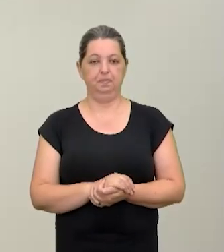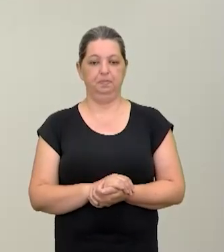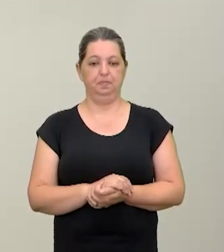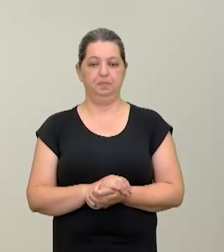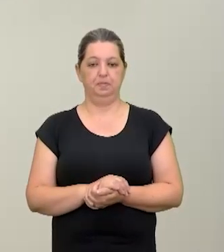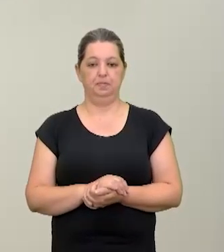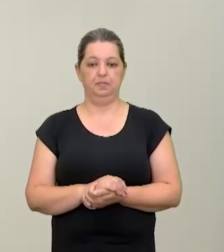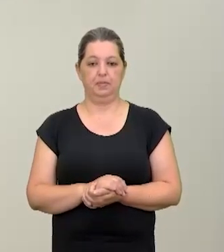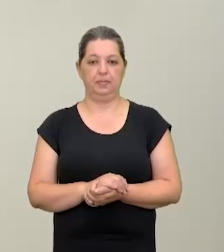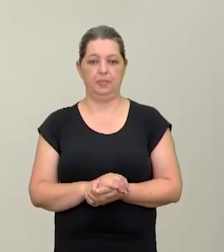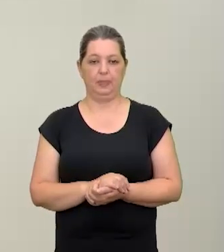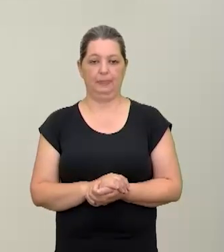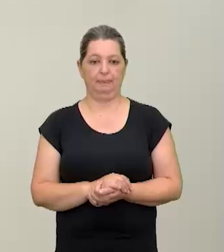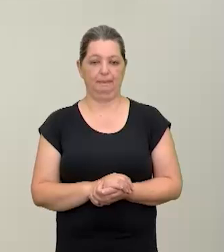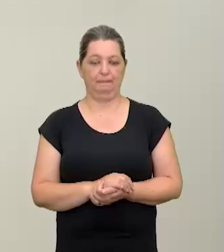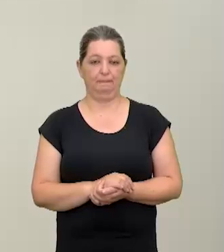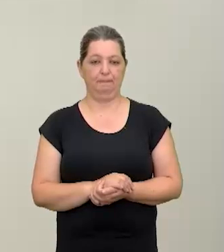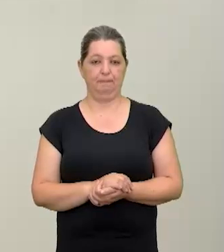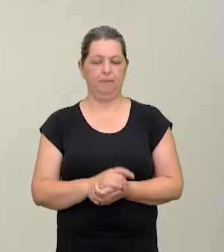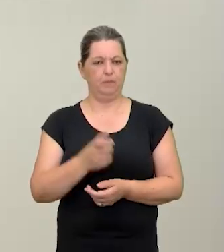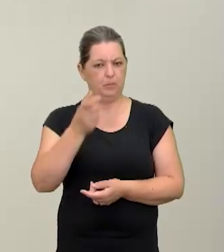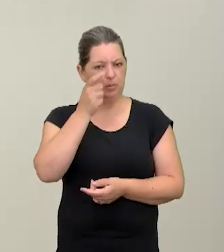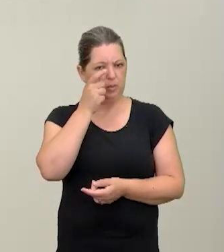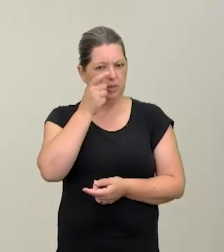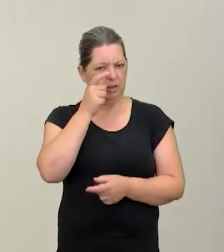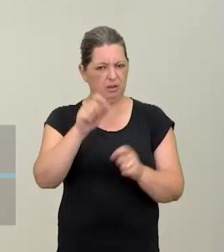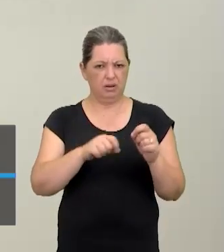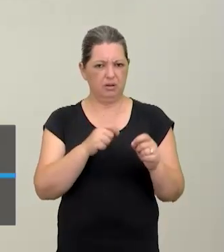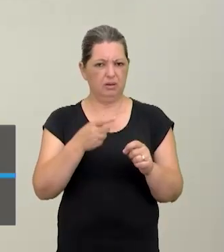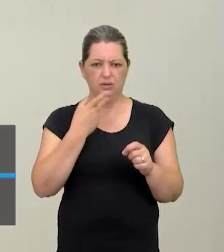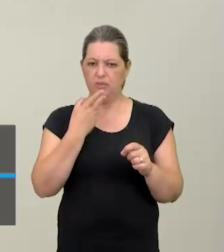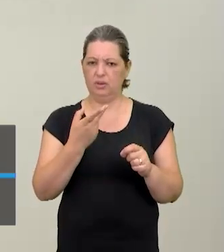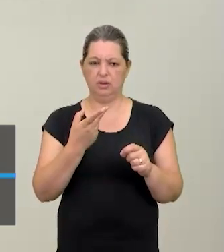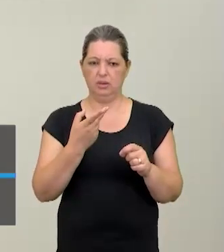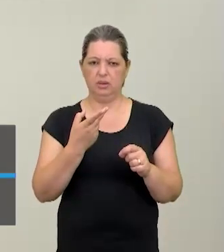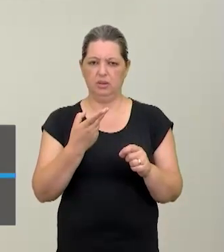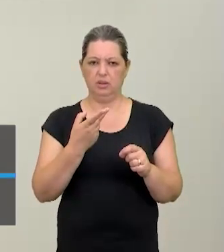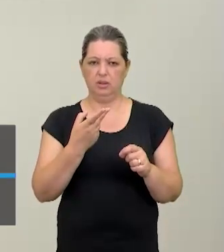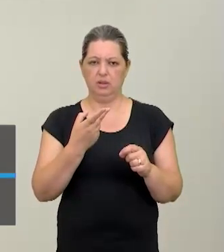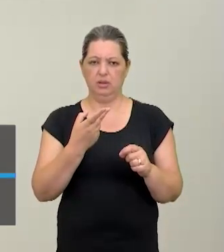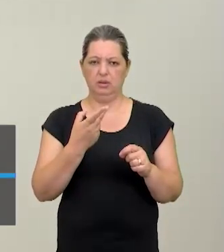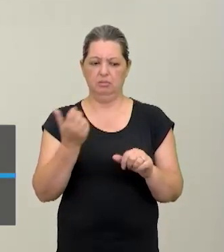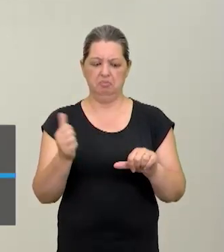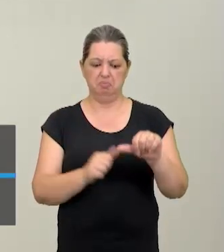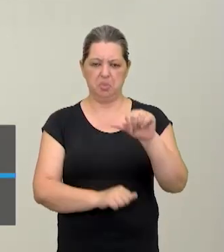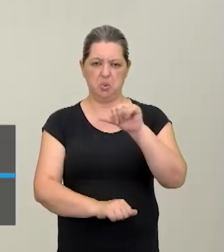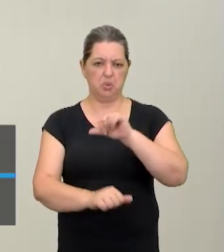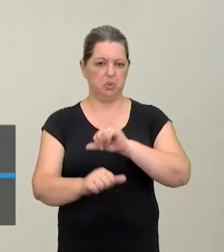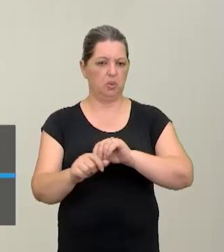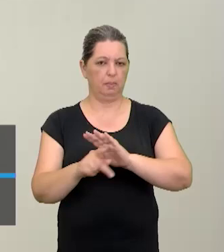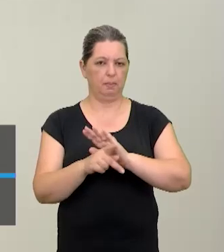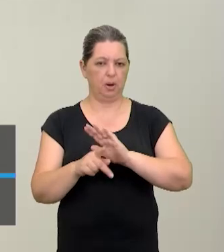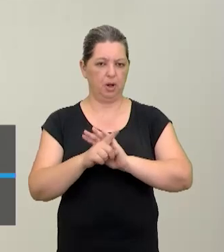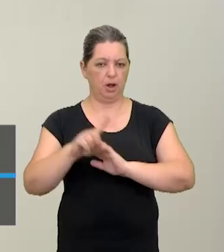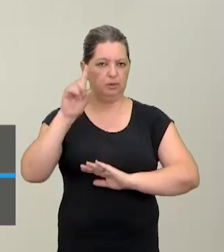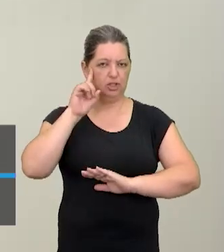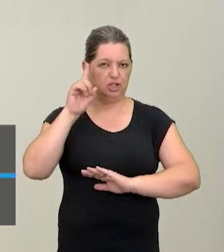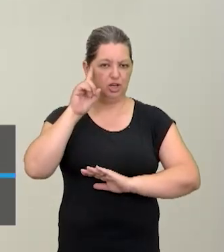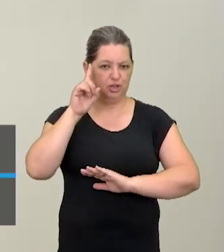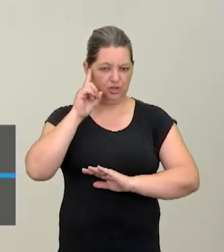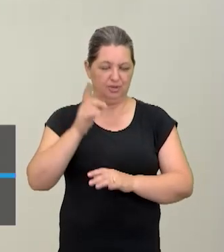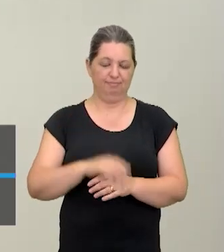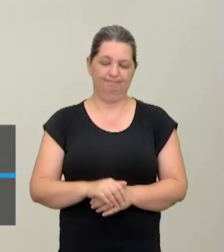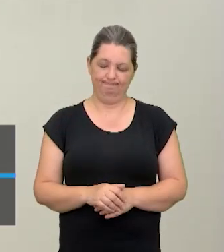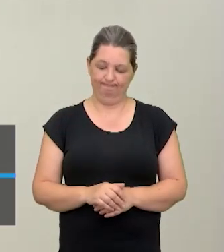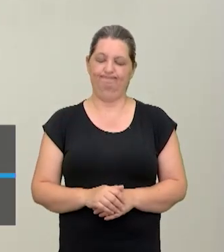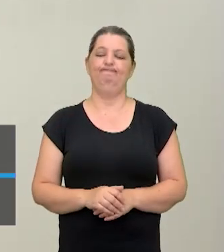Tem um comentário da Lorena aqui que é bem interessante, porque ela diz que ela não pôde ter a mesma rotina que antes. E, querendo ou não, isso